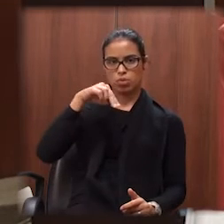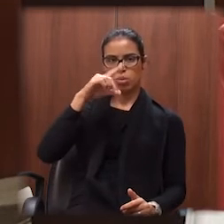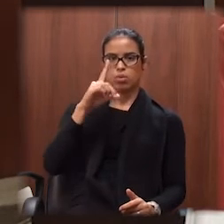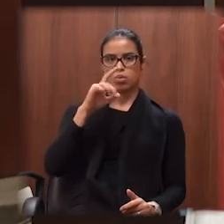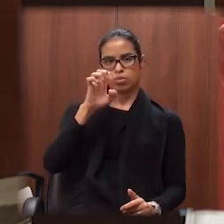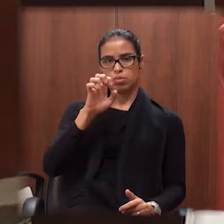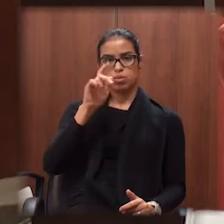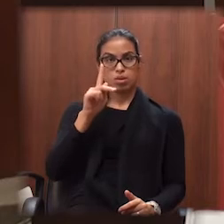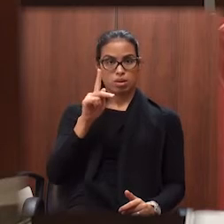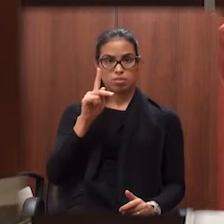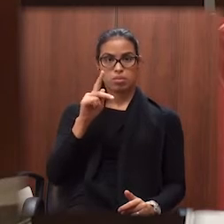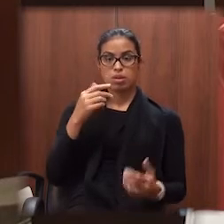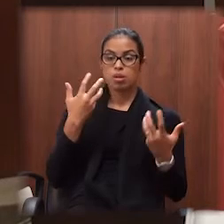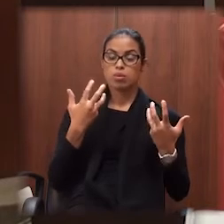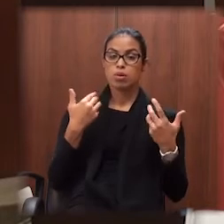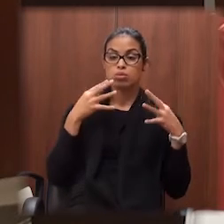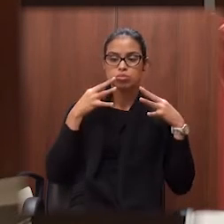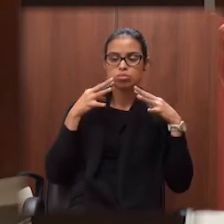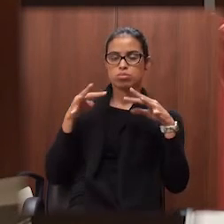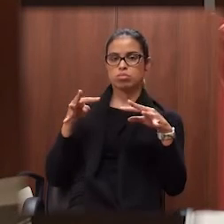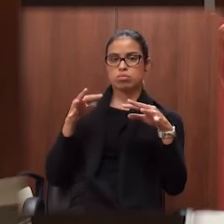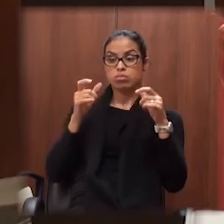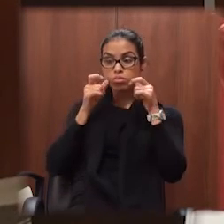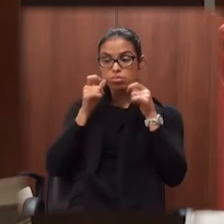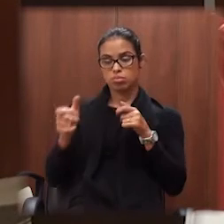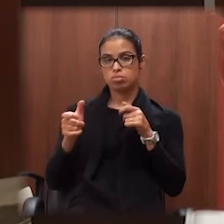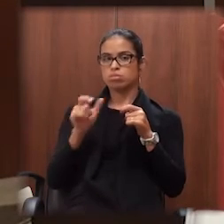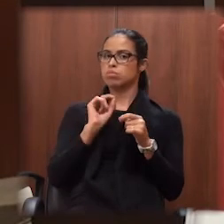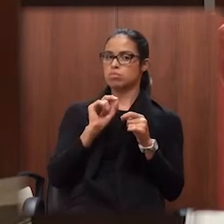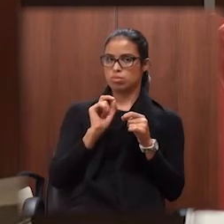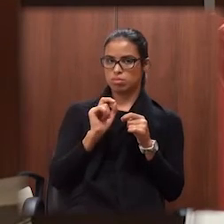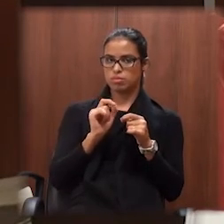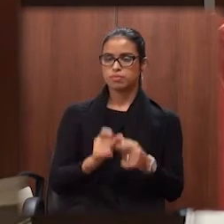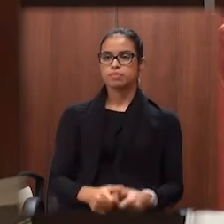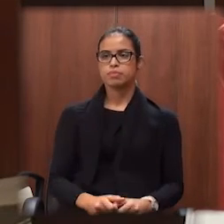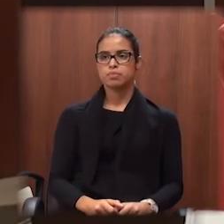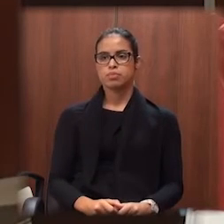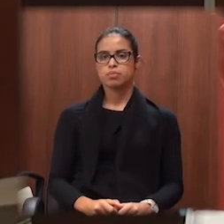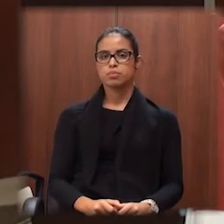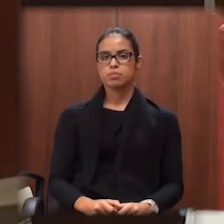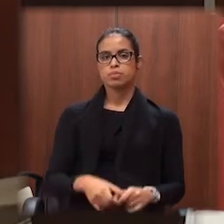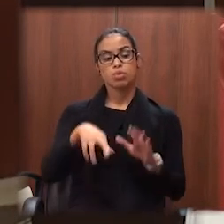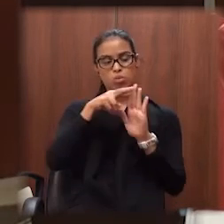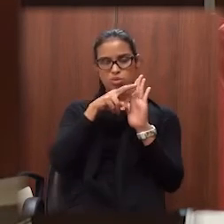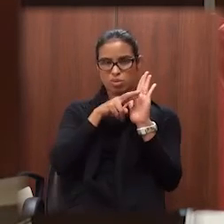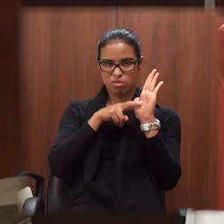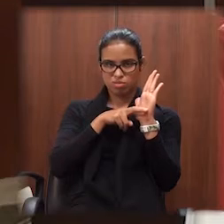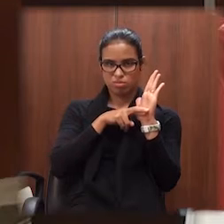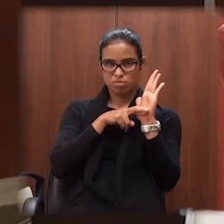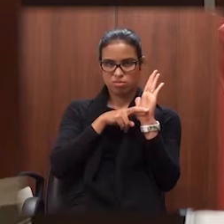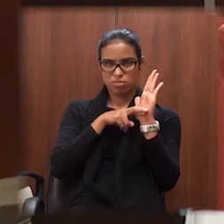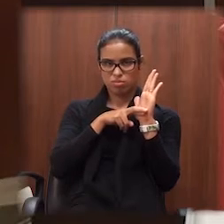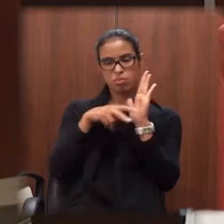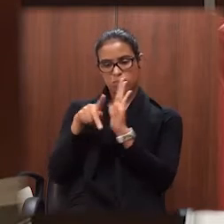eu gostaria de chamar a atenção que no regimento geral